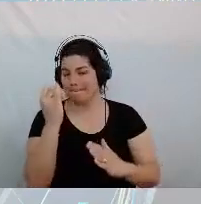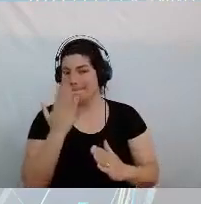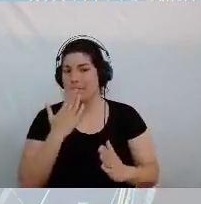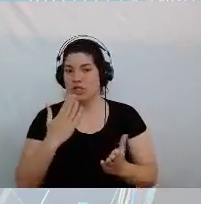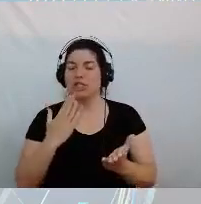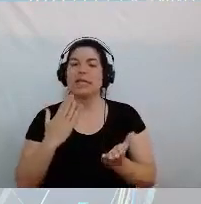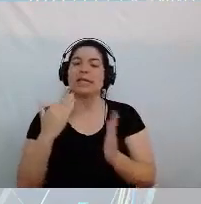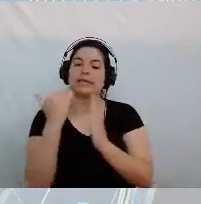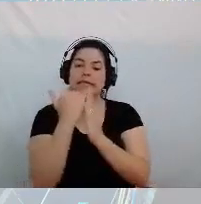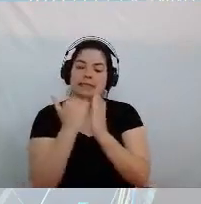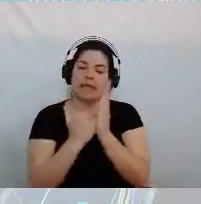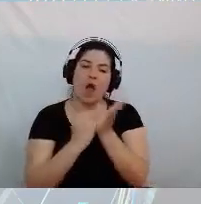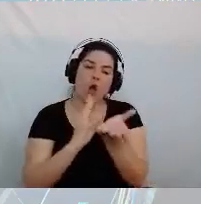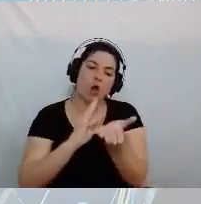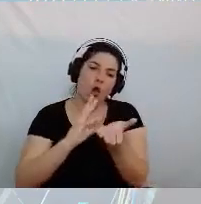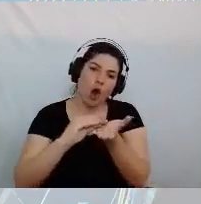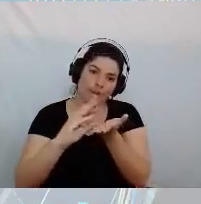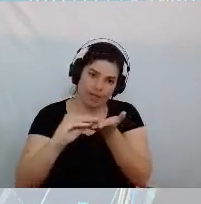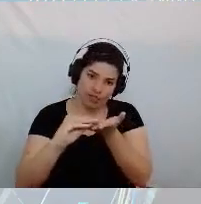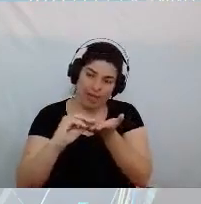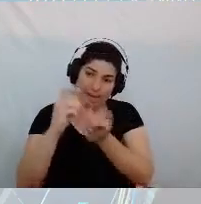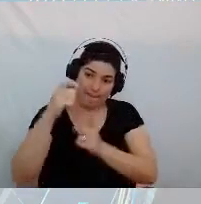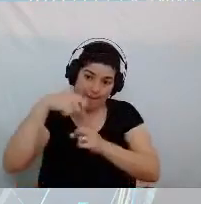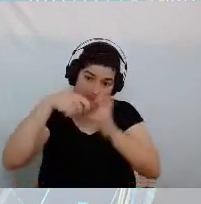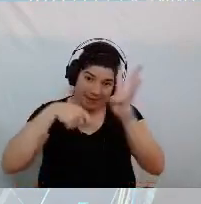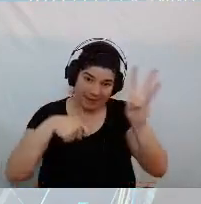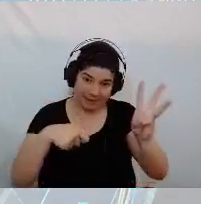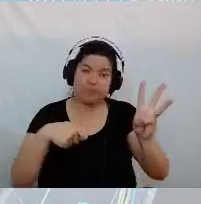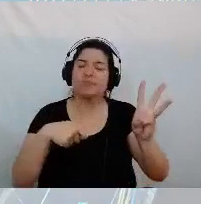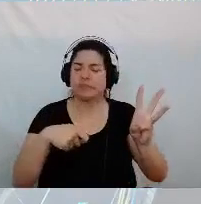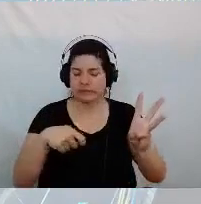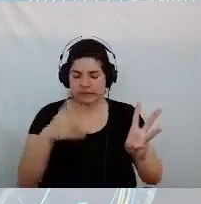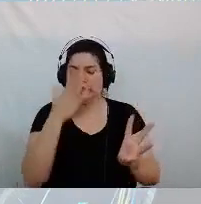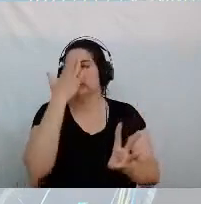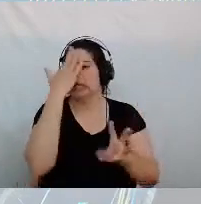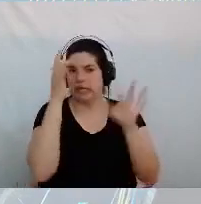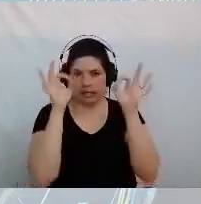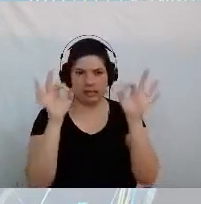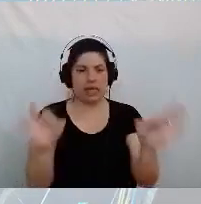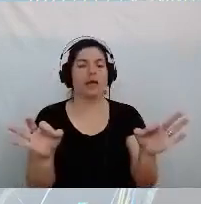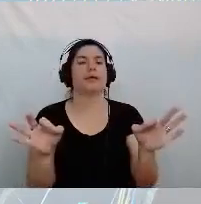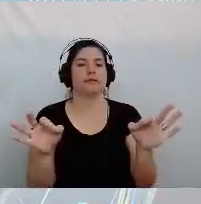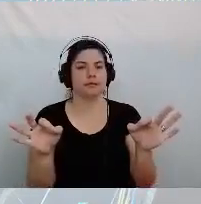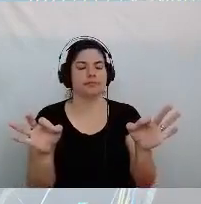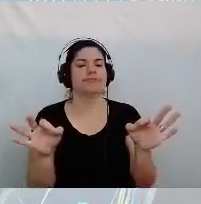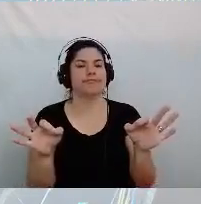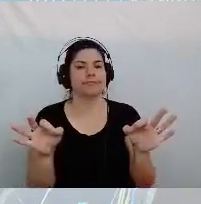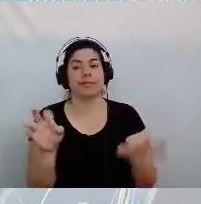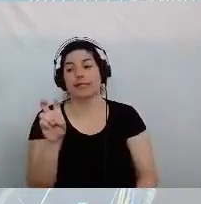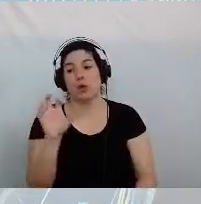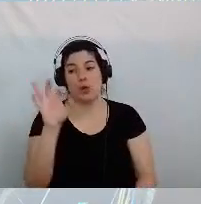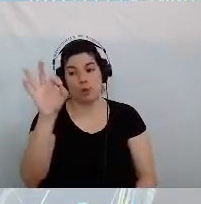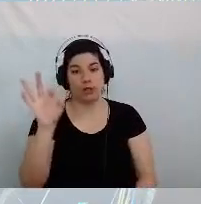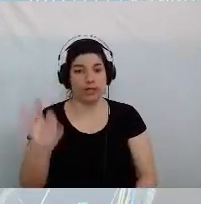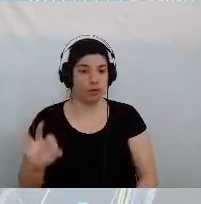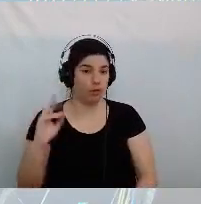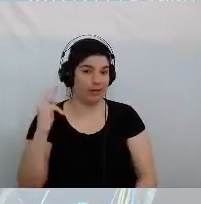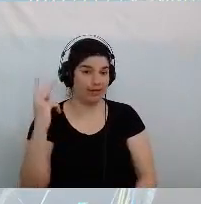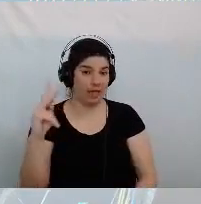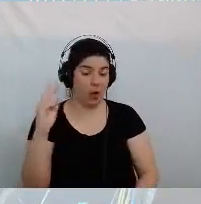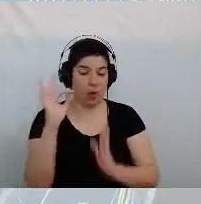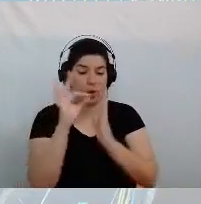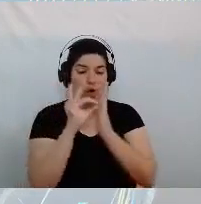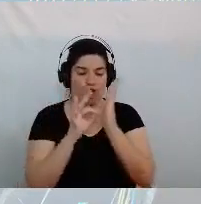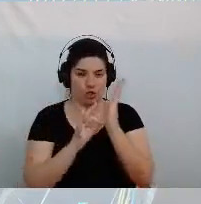últimos 3S meses eu posso garantir para você com Total certeza que 5% do teu código 5% dos teus